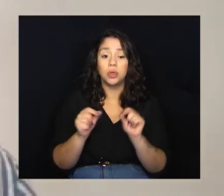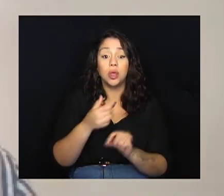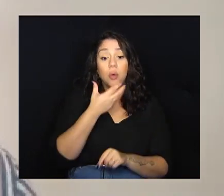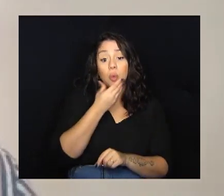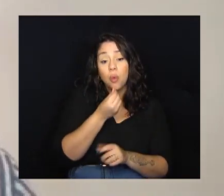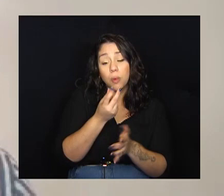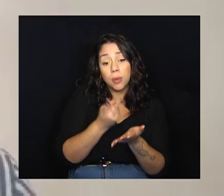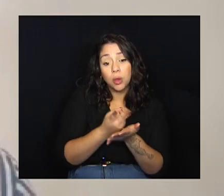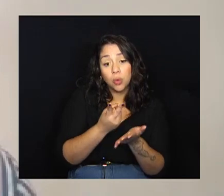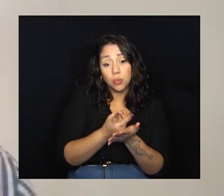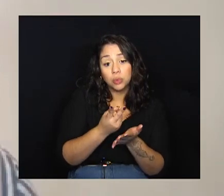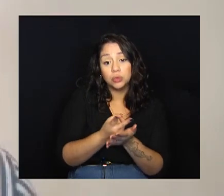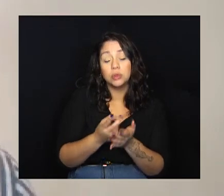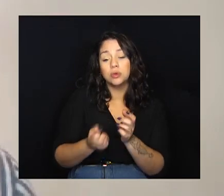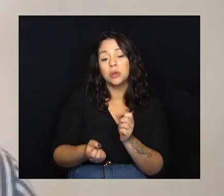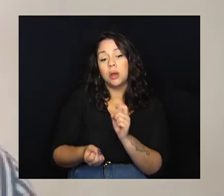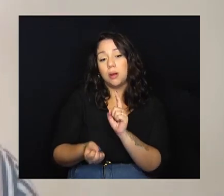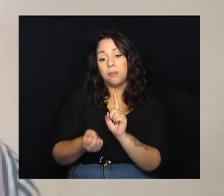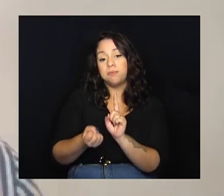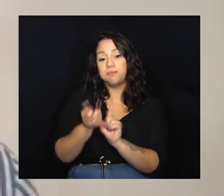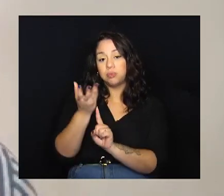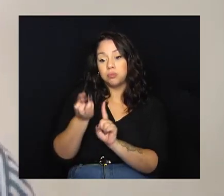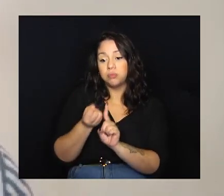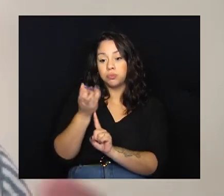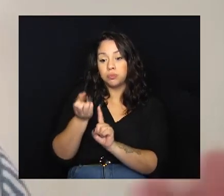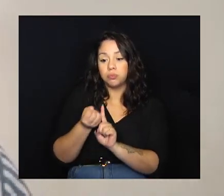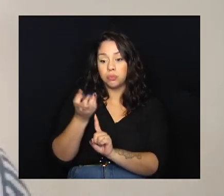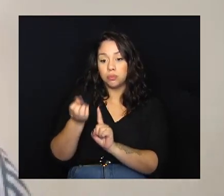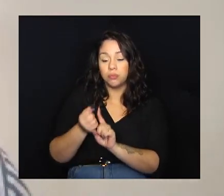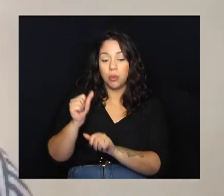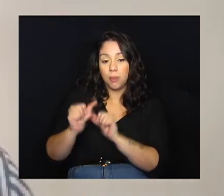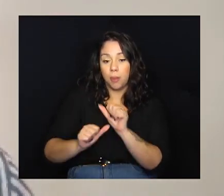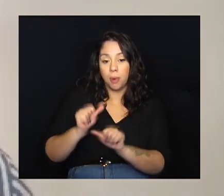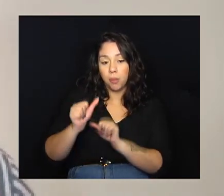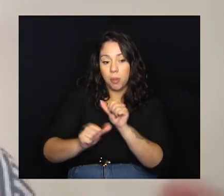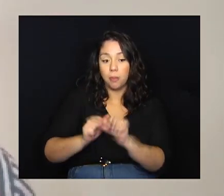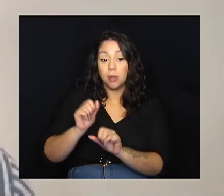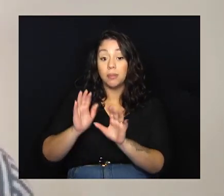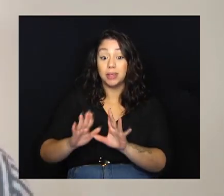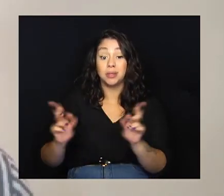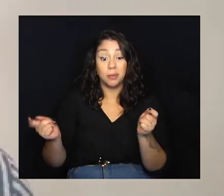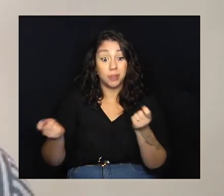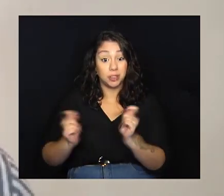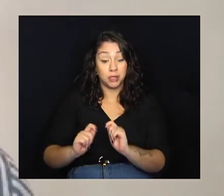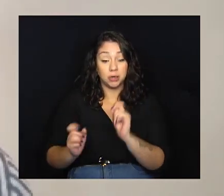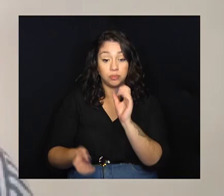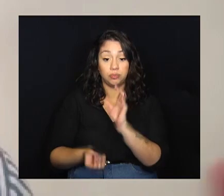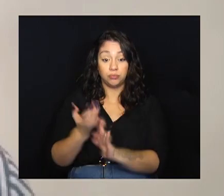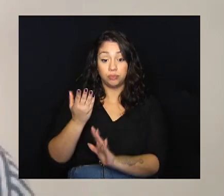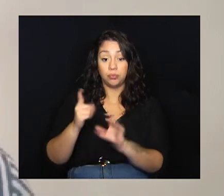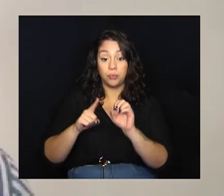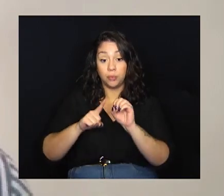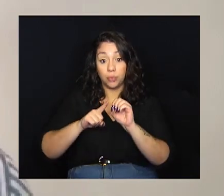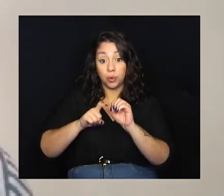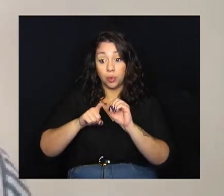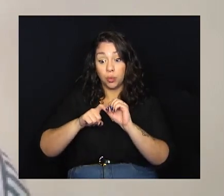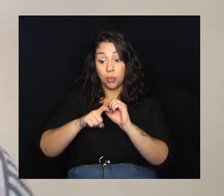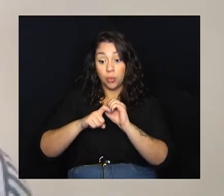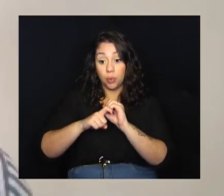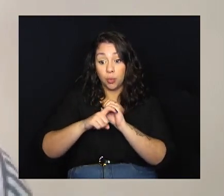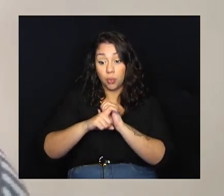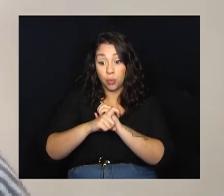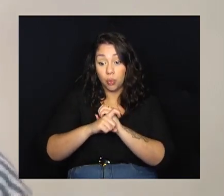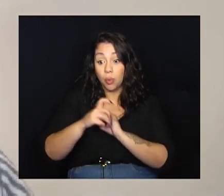a taxa de produção contínua aos 40 anos a capacidade dele de formar espermatozoides e uma boa qualidade